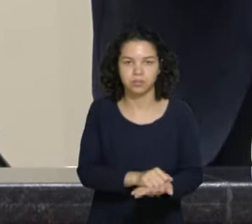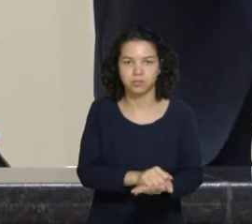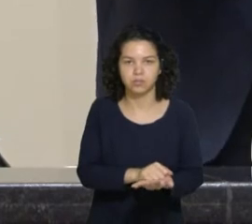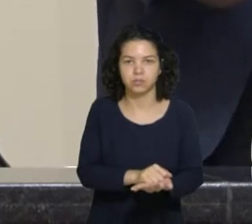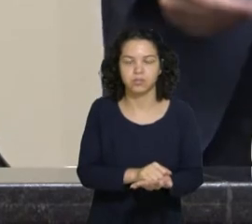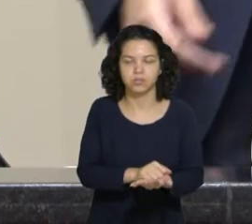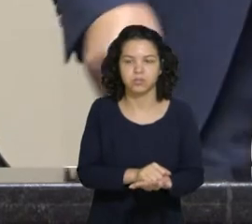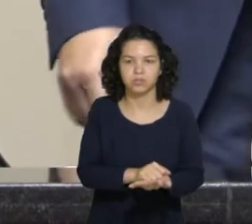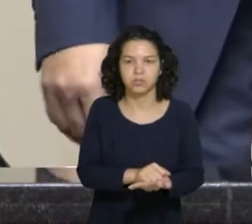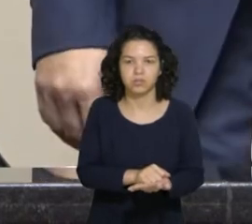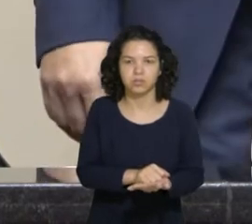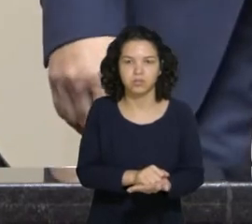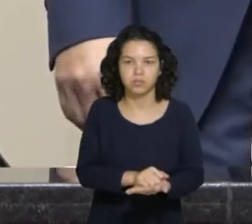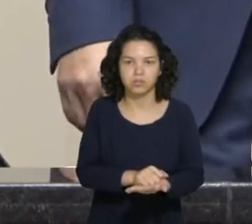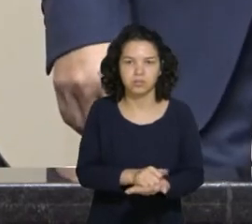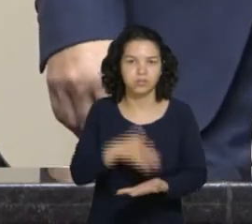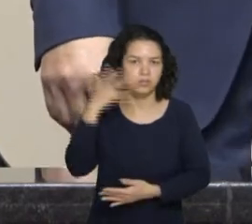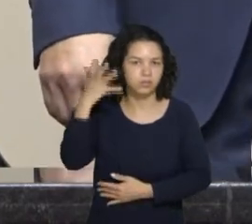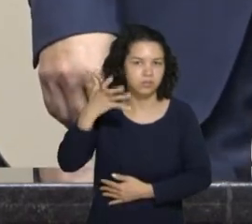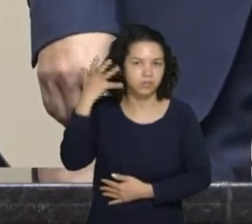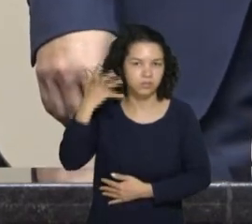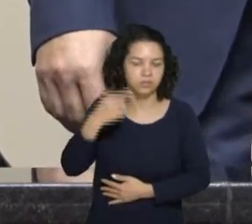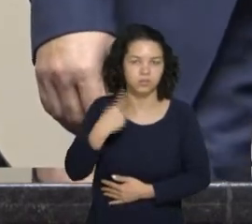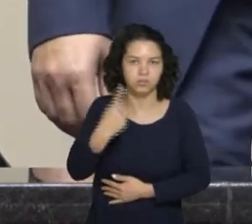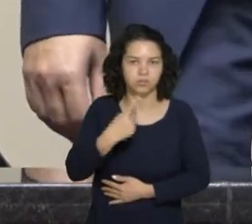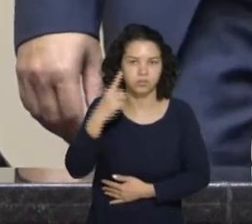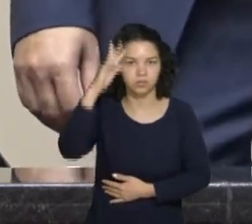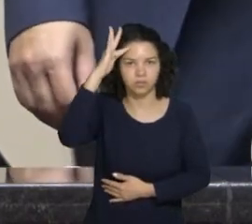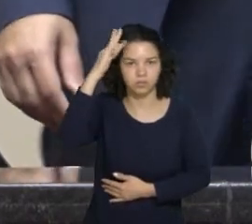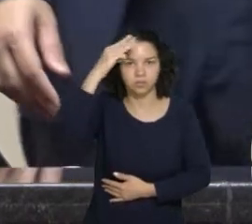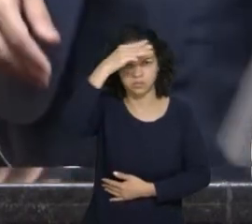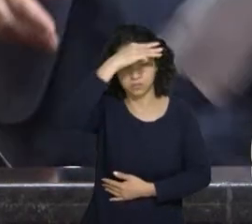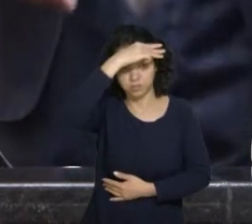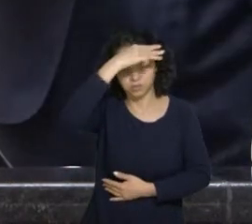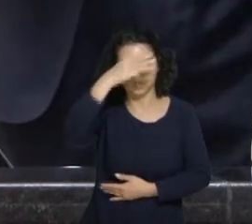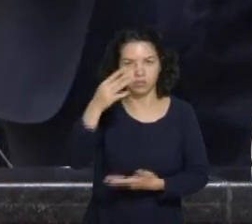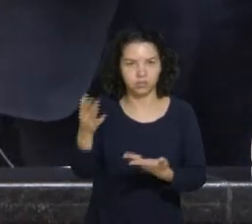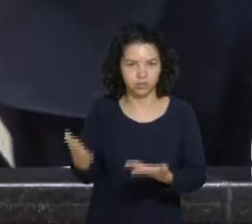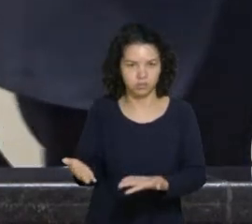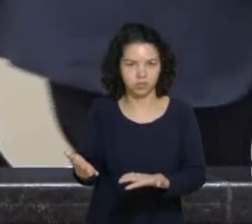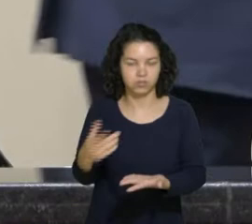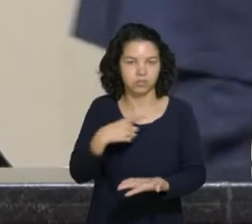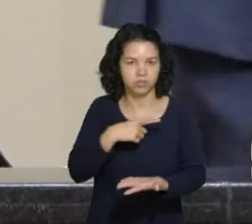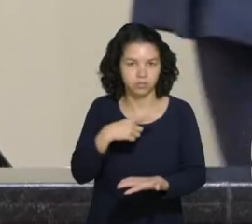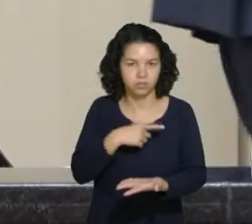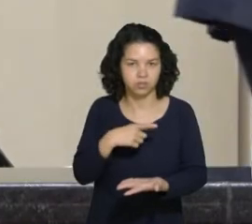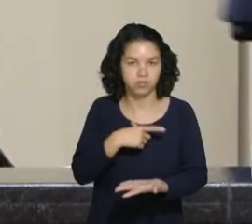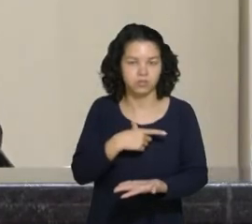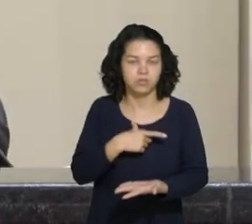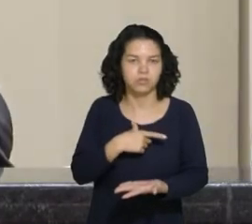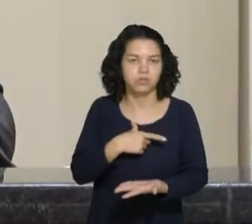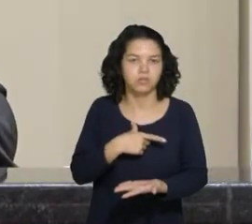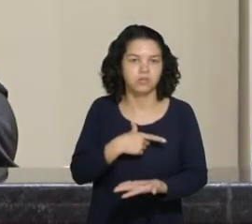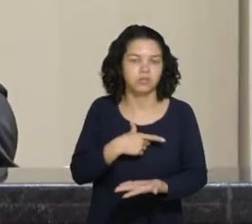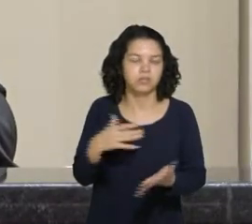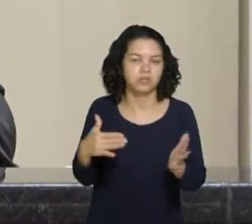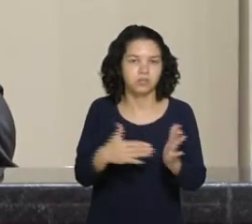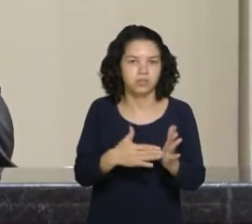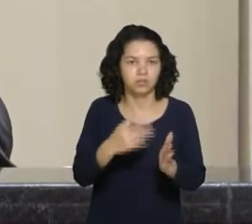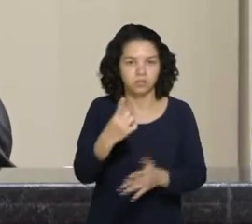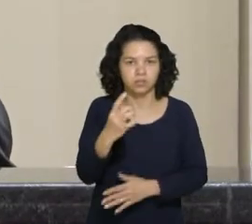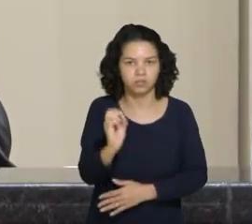falar Deputado Fabiano da Luz vossa excelência tem a palavra por até